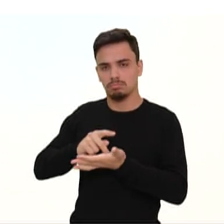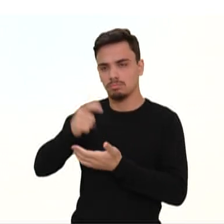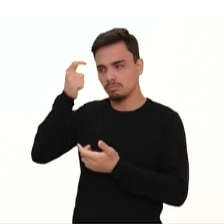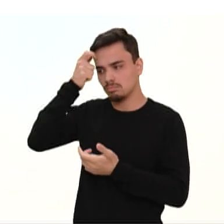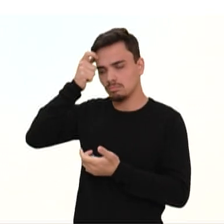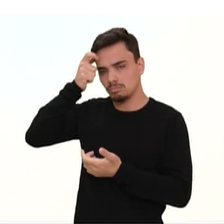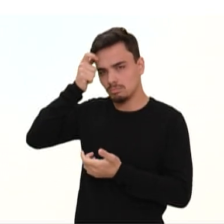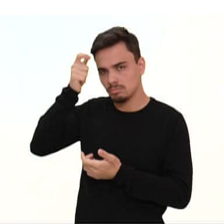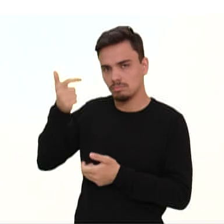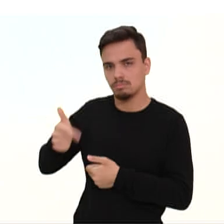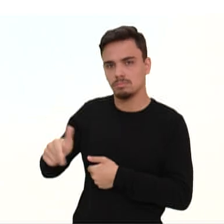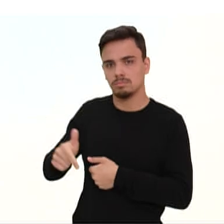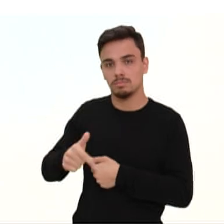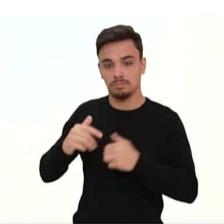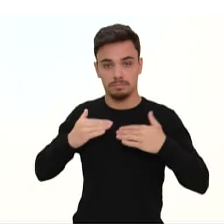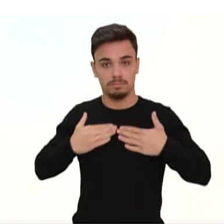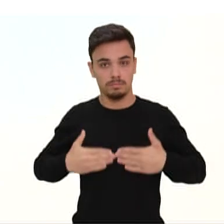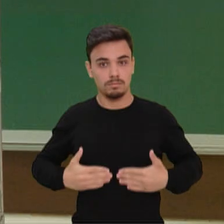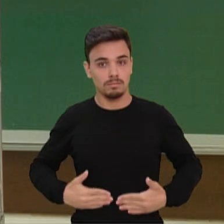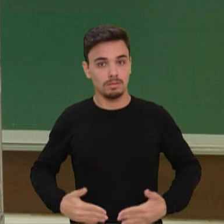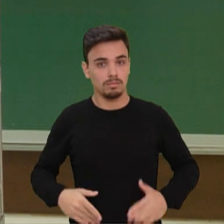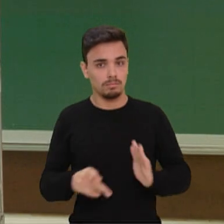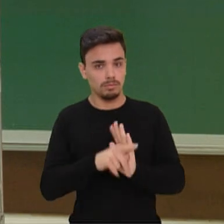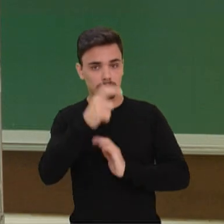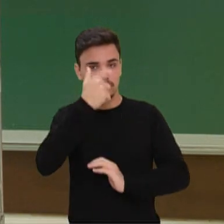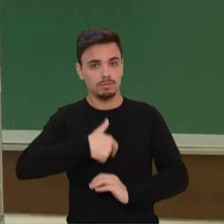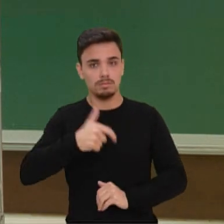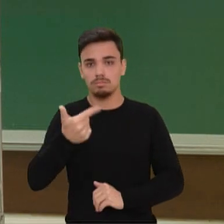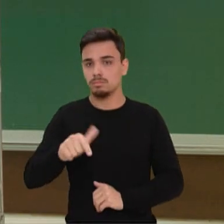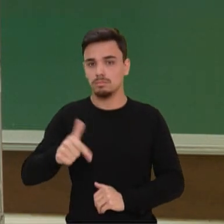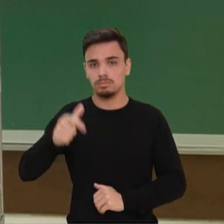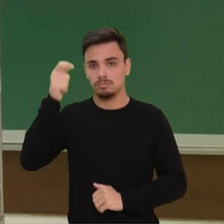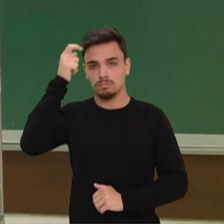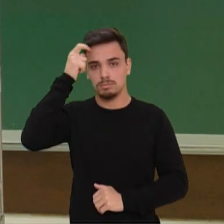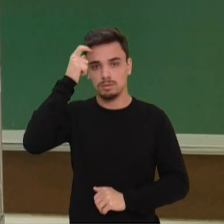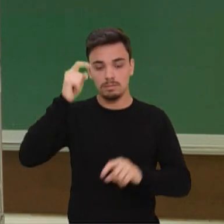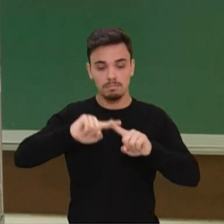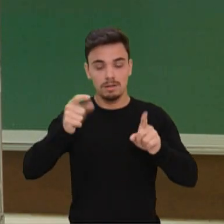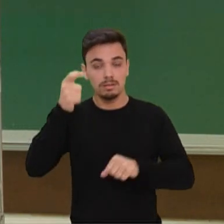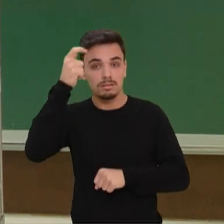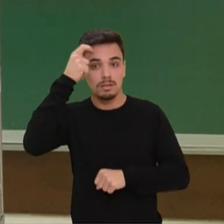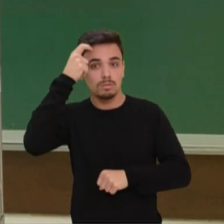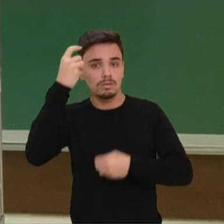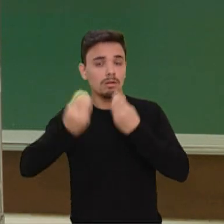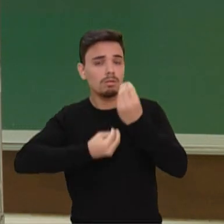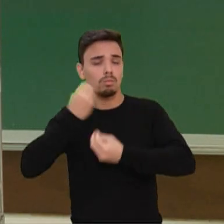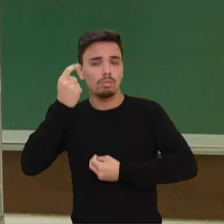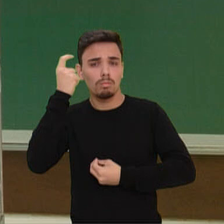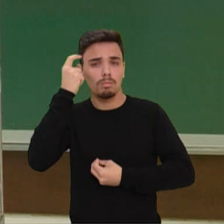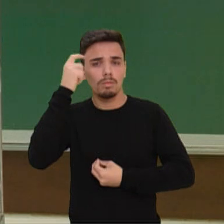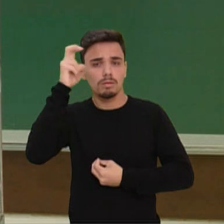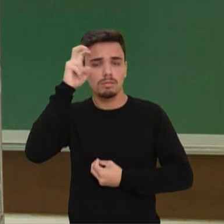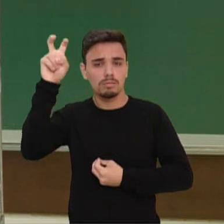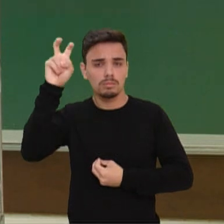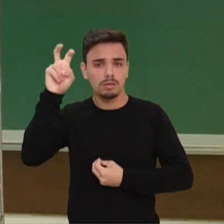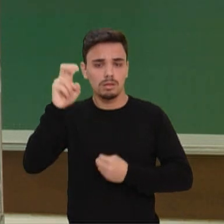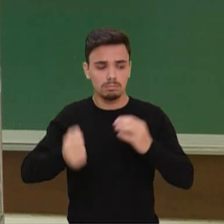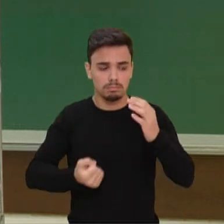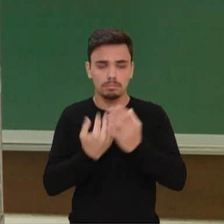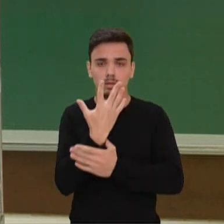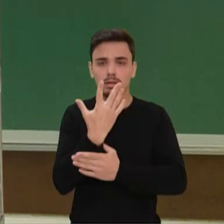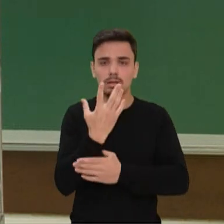ser. Né? O corpo, nele mesmo, ele não tem consciência, mas a consciência, o pensamento, a inteligência, surge